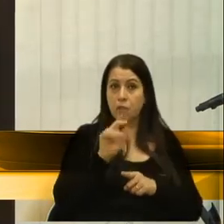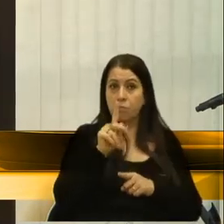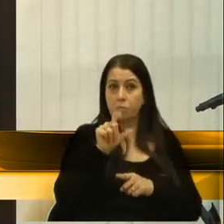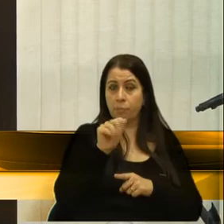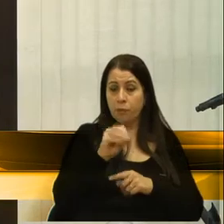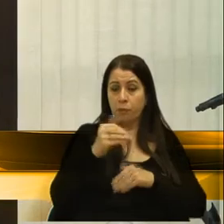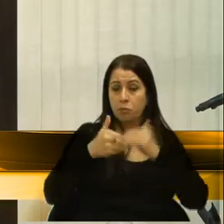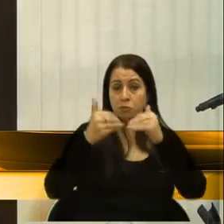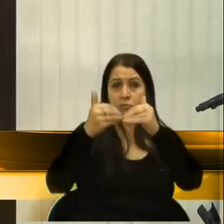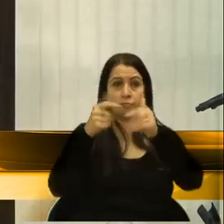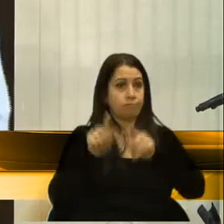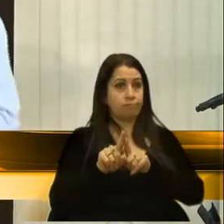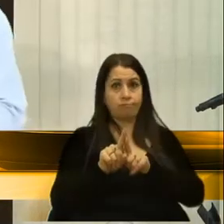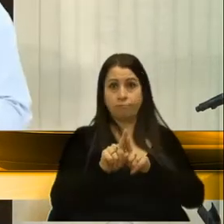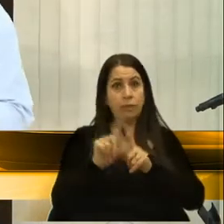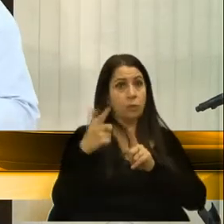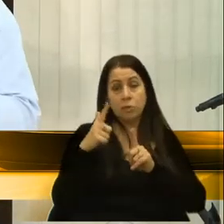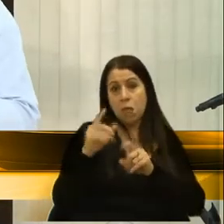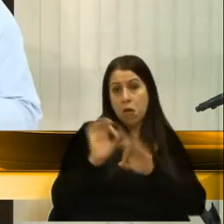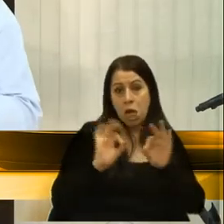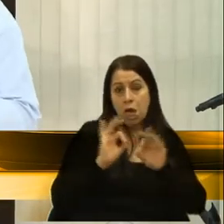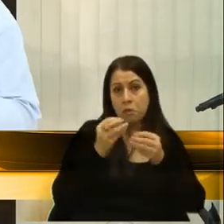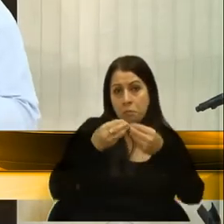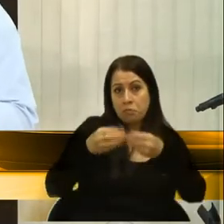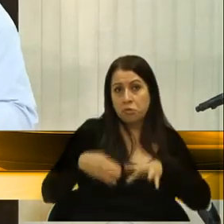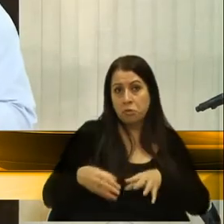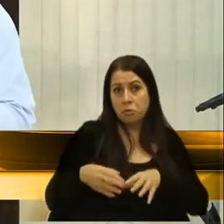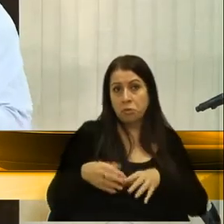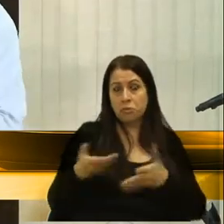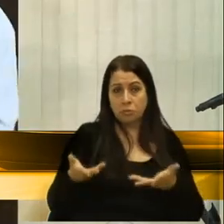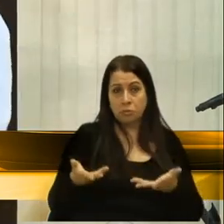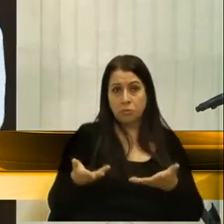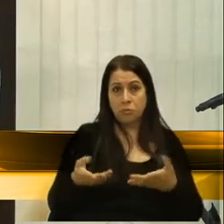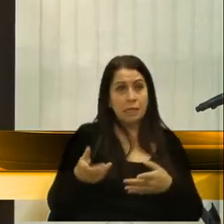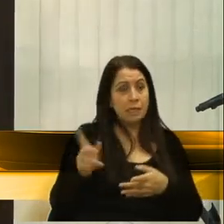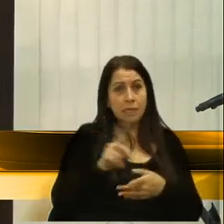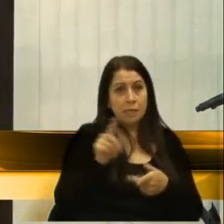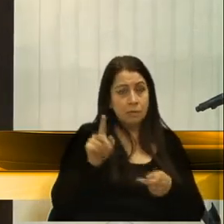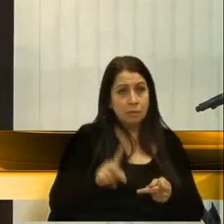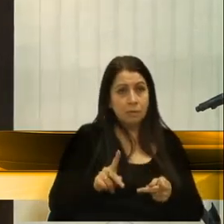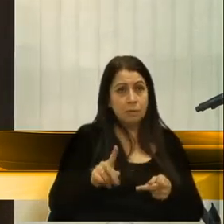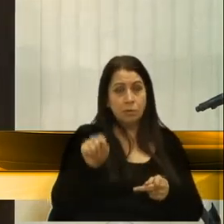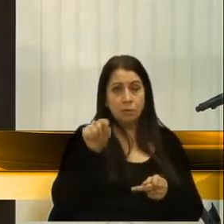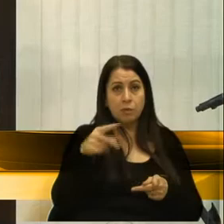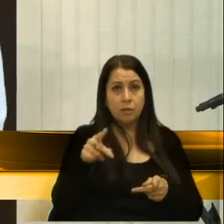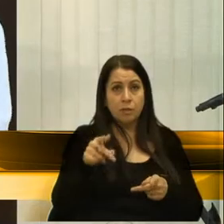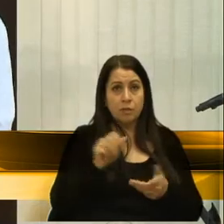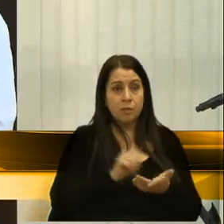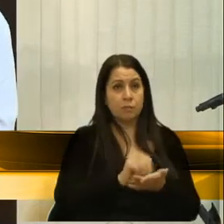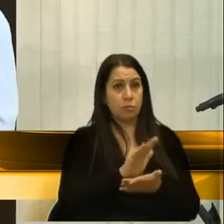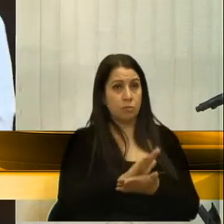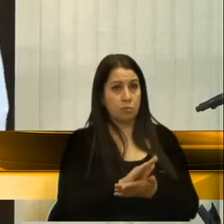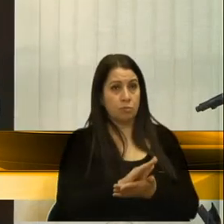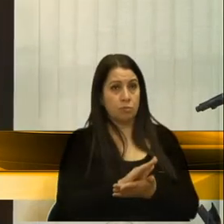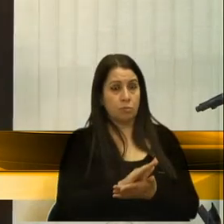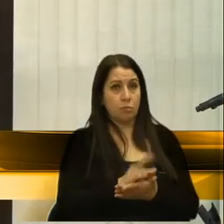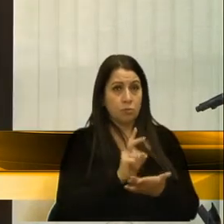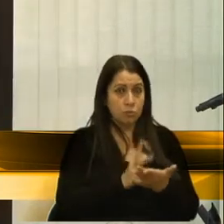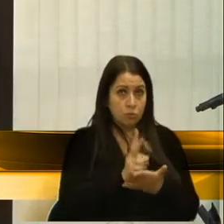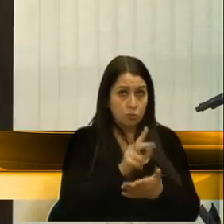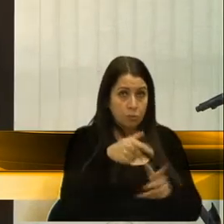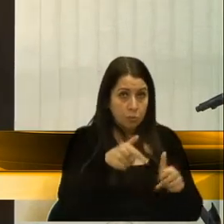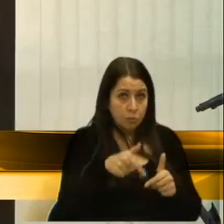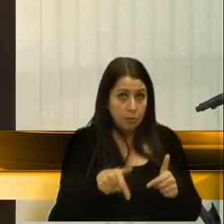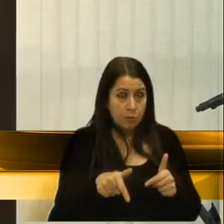deles, não terão nenhum prejuízo às suas carreiras, e nenhum deles será demitido. Continuarão